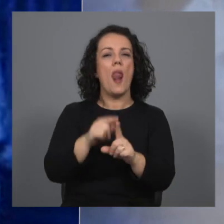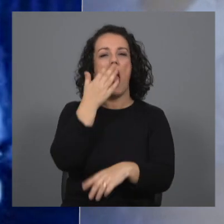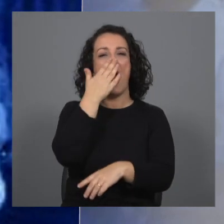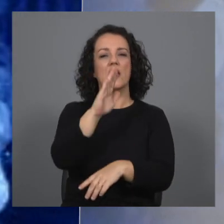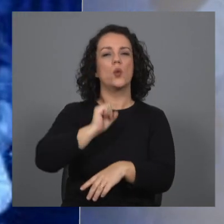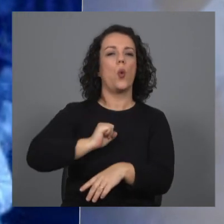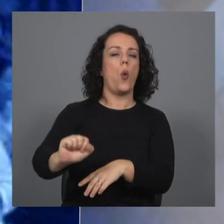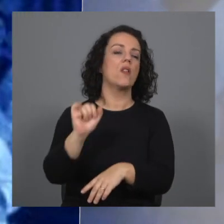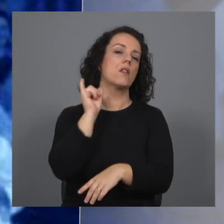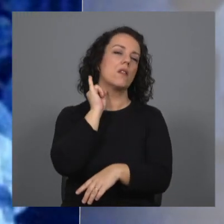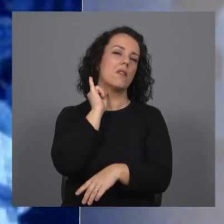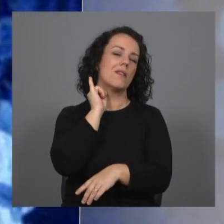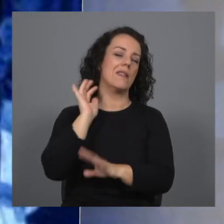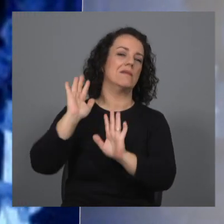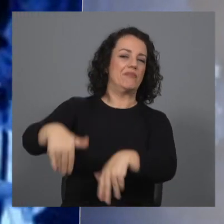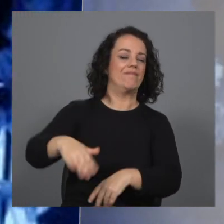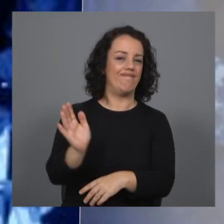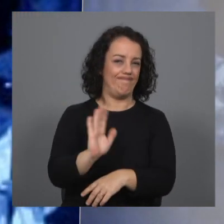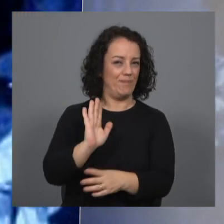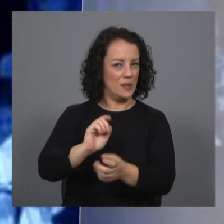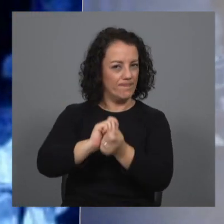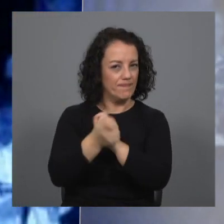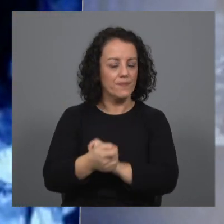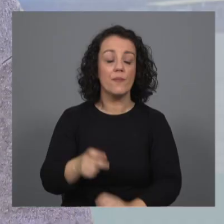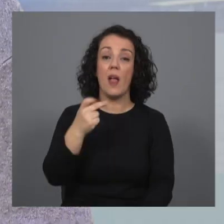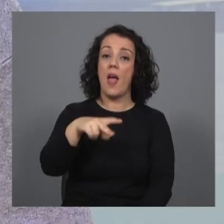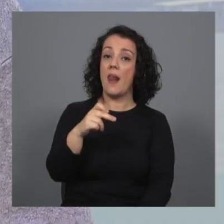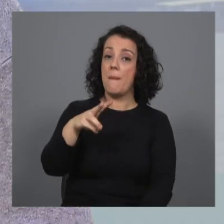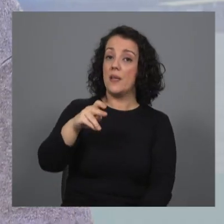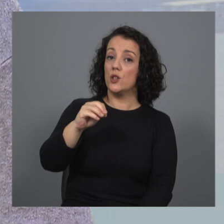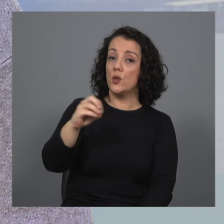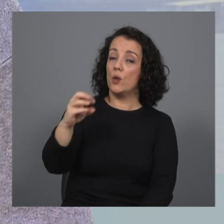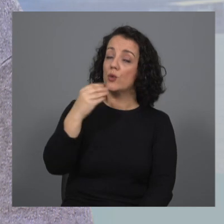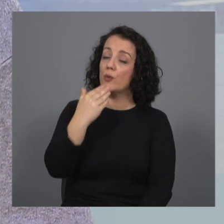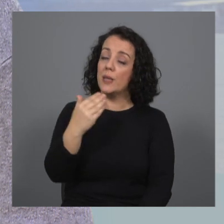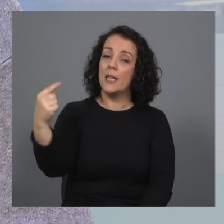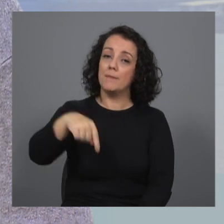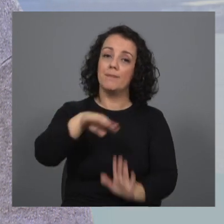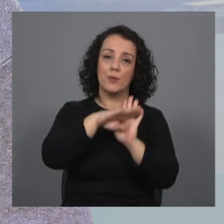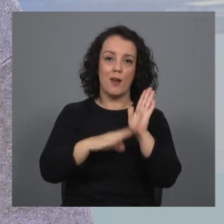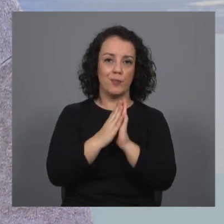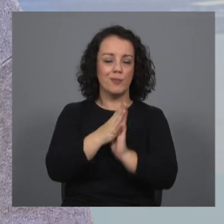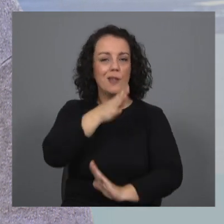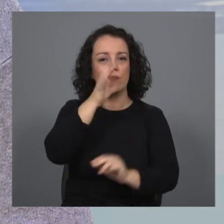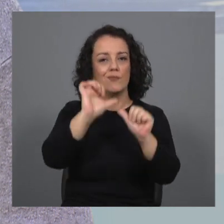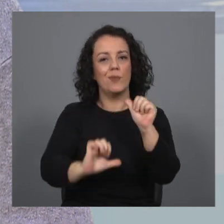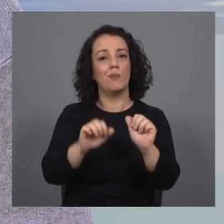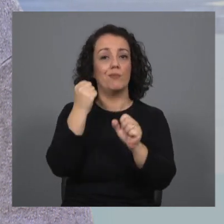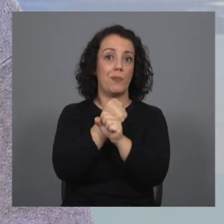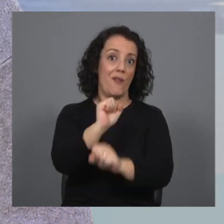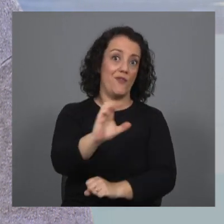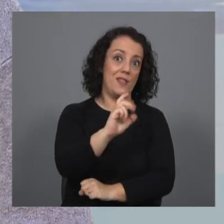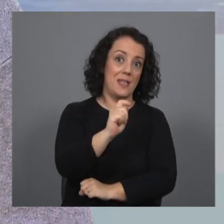necessário levar por diante. Ana Mansão, agradeço muito ter estado aqui no programa Eclésia a apresentar o trabalho do CEPAC